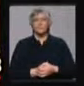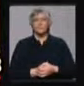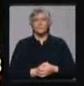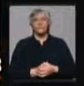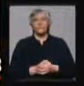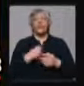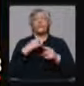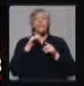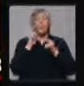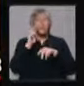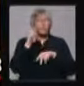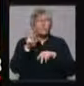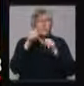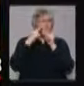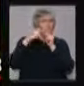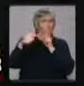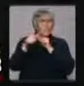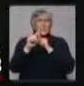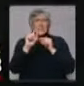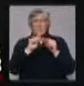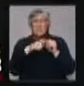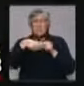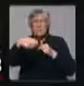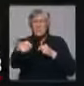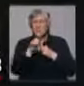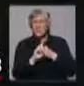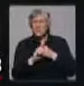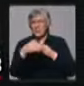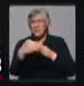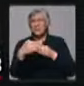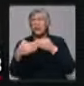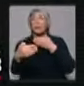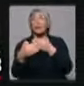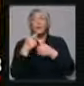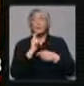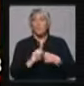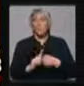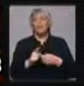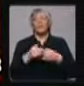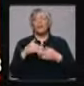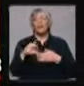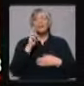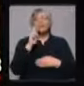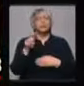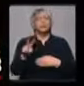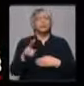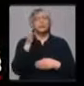quando espreitei para aí a 6 ou 7 metros do meu pai, porque não se podia chegar às macas, eu apercebi-me que o meu pai já estava morto.